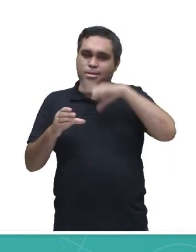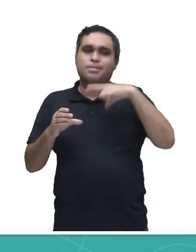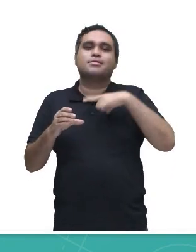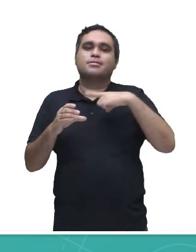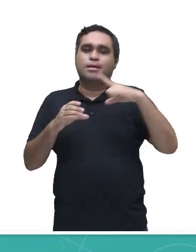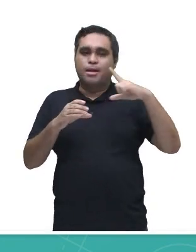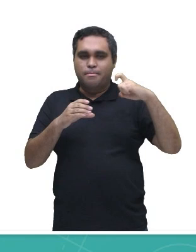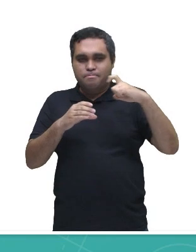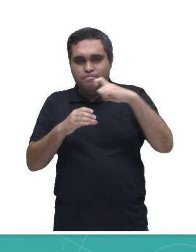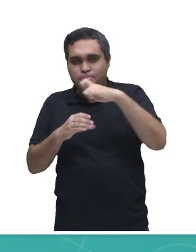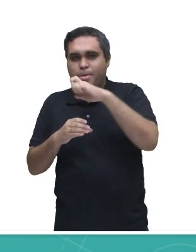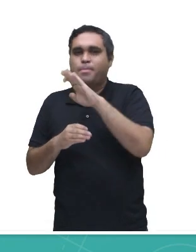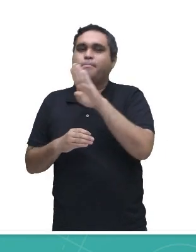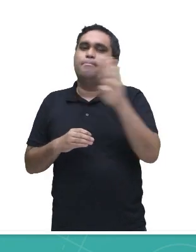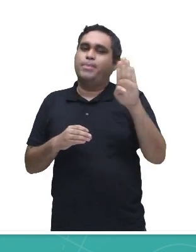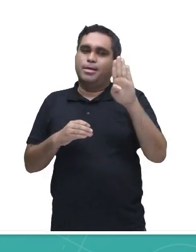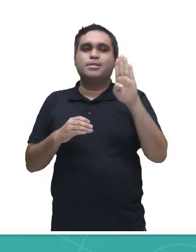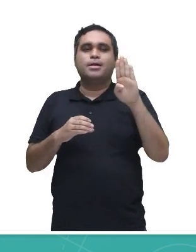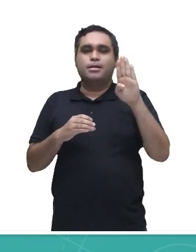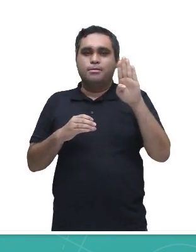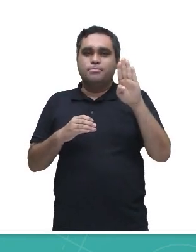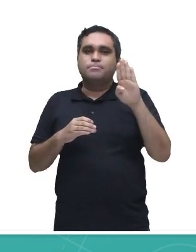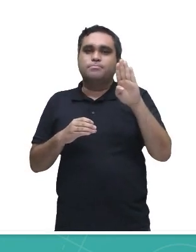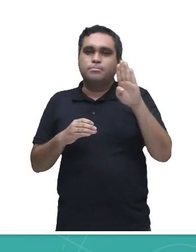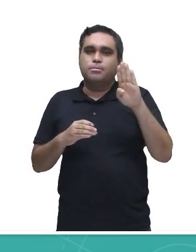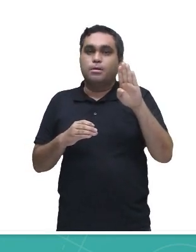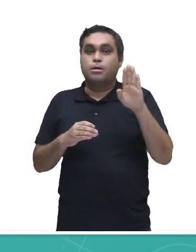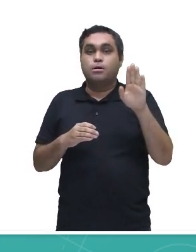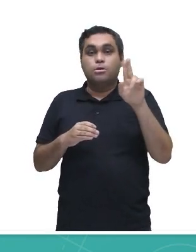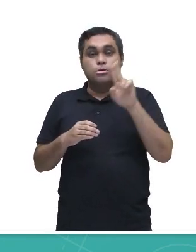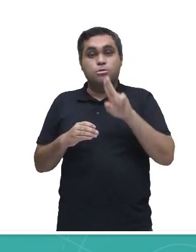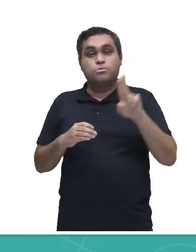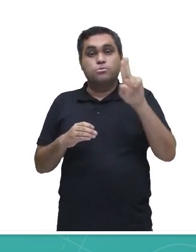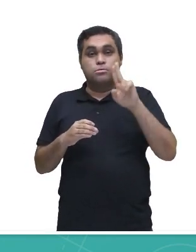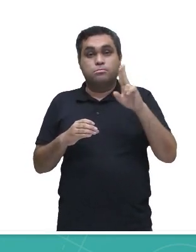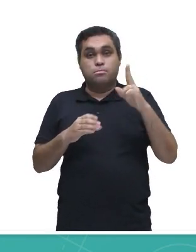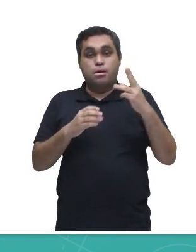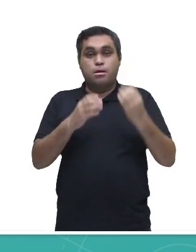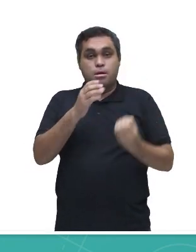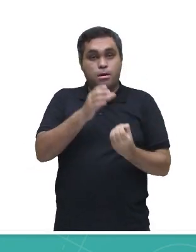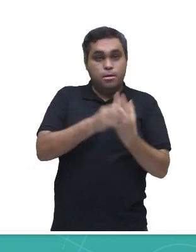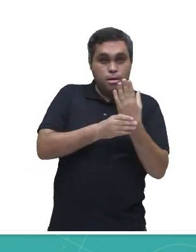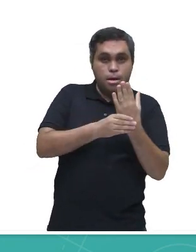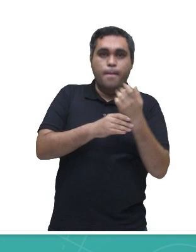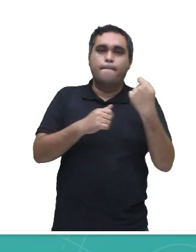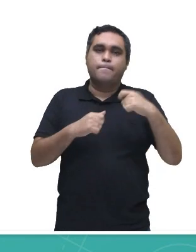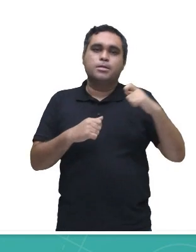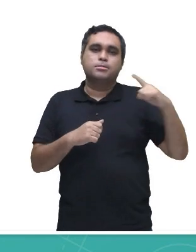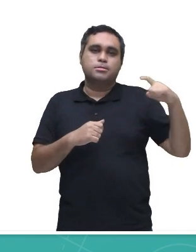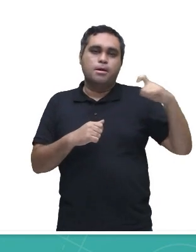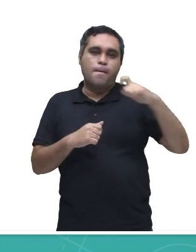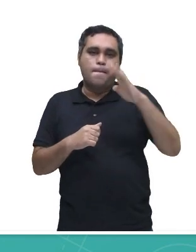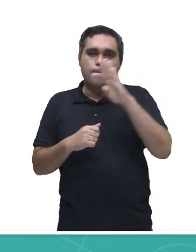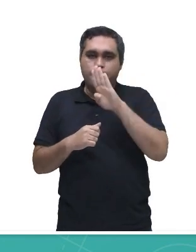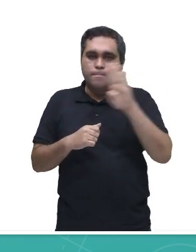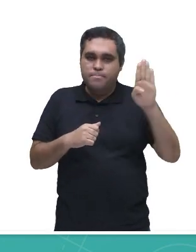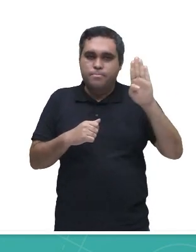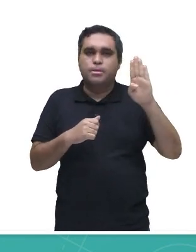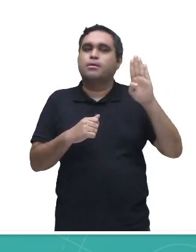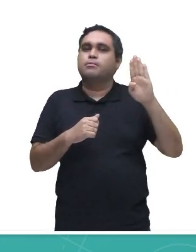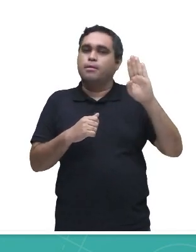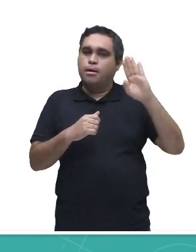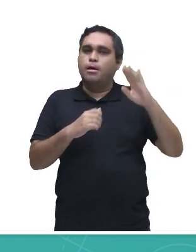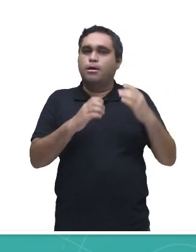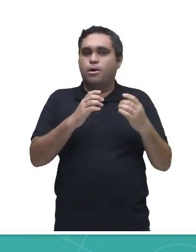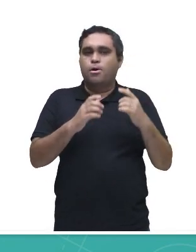bactérias agem aí, né, na produção tanto do iogurte quanto do vinho, e elas são muito importantes na